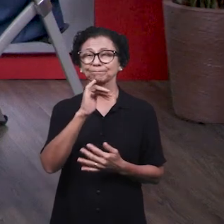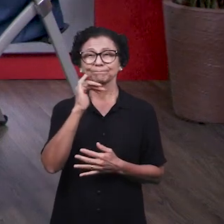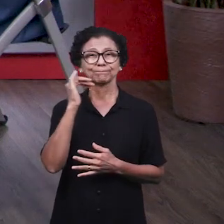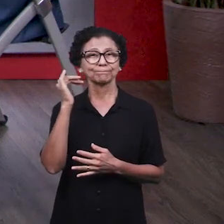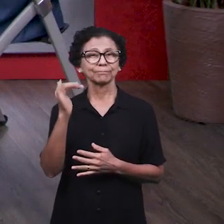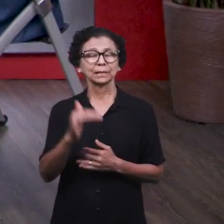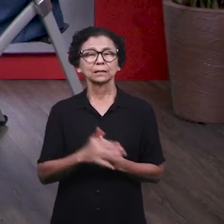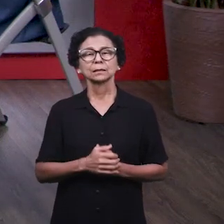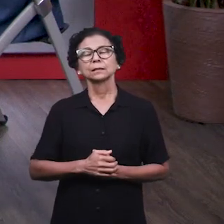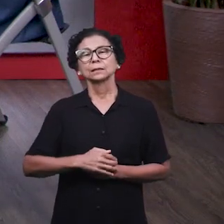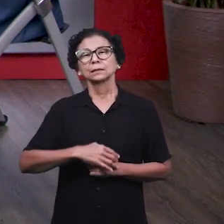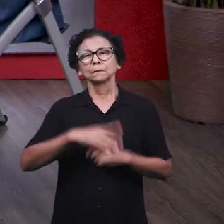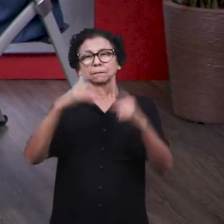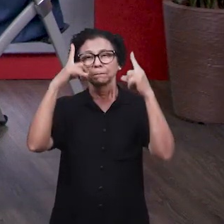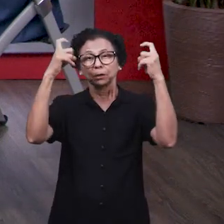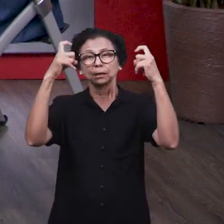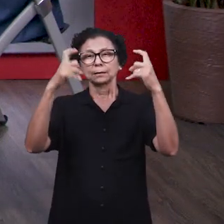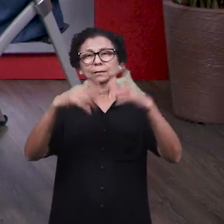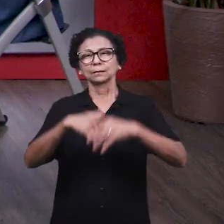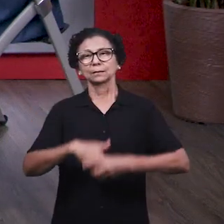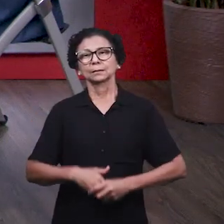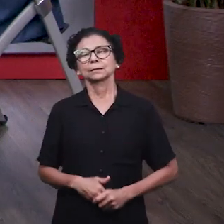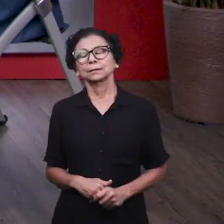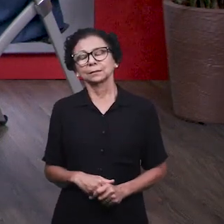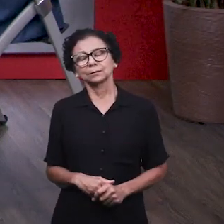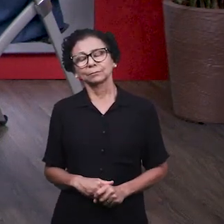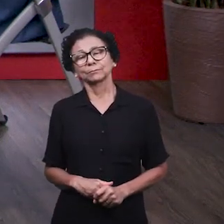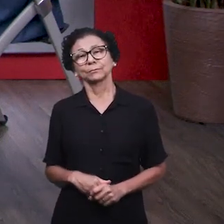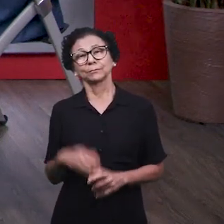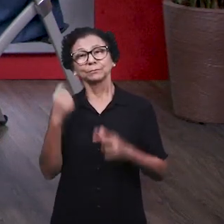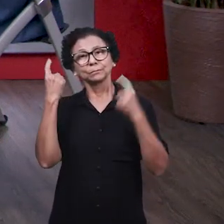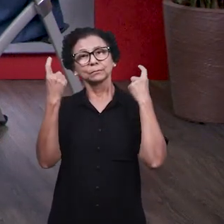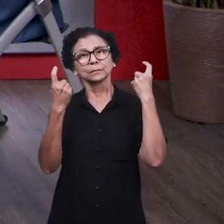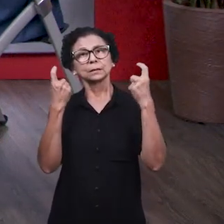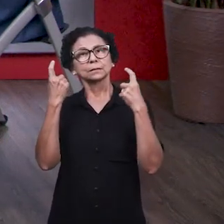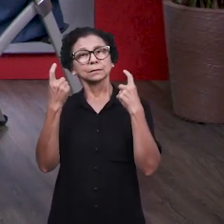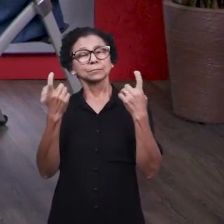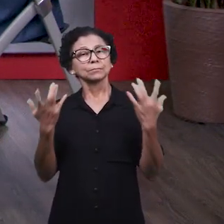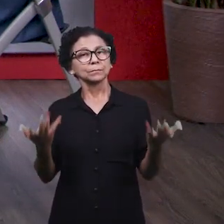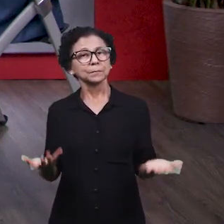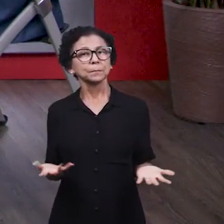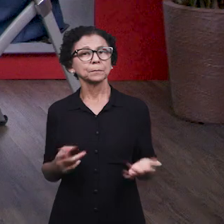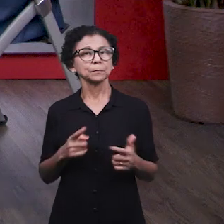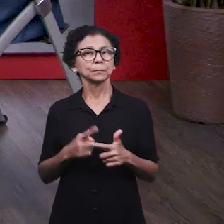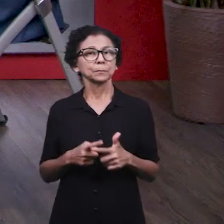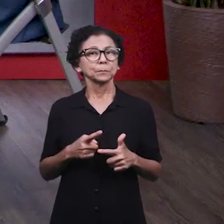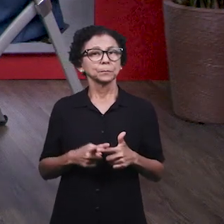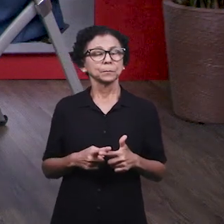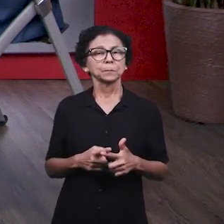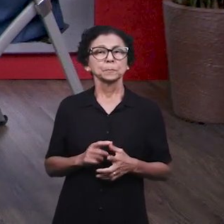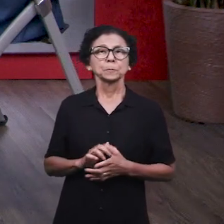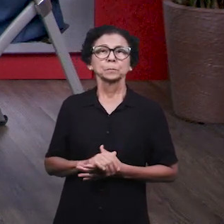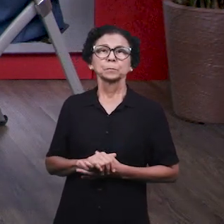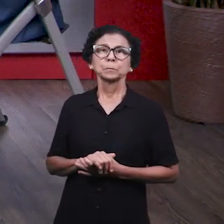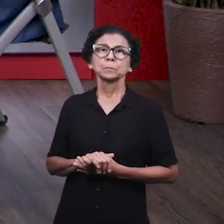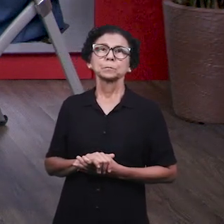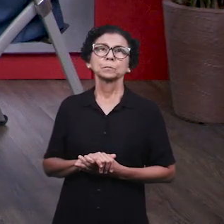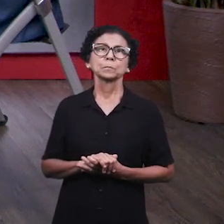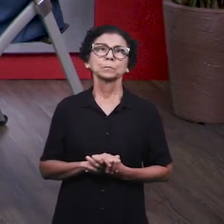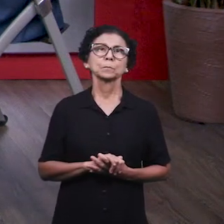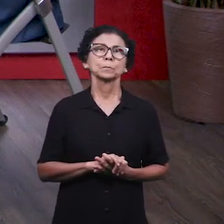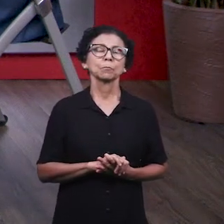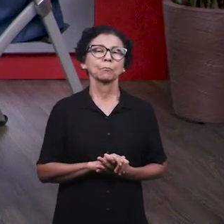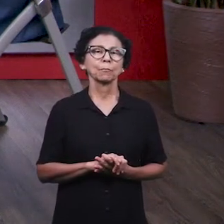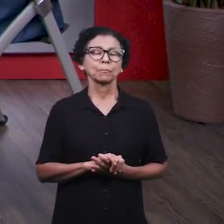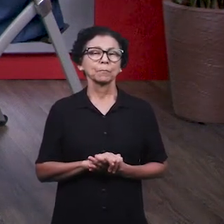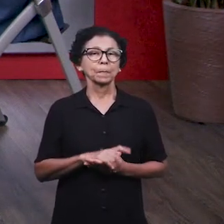trazido uma certa preocupação, né, porque eu mencionei evangélico por causa da minha